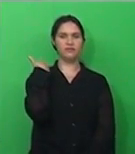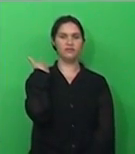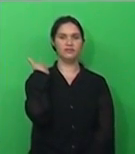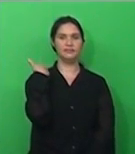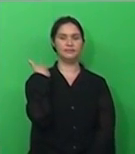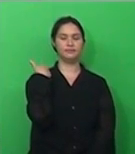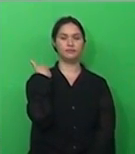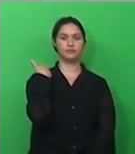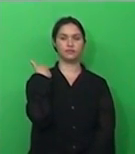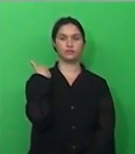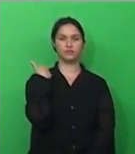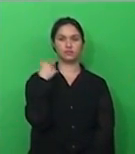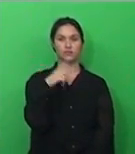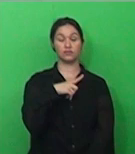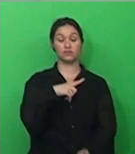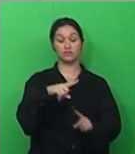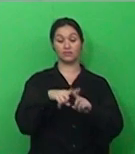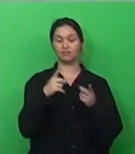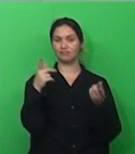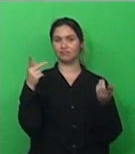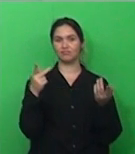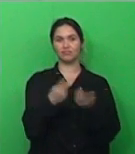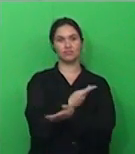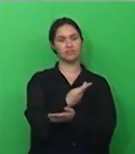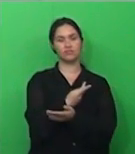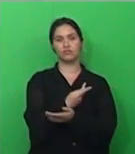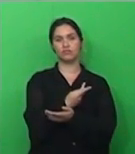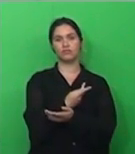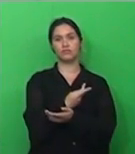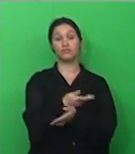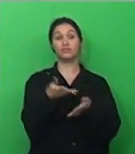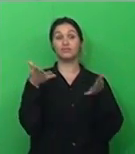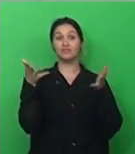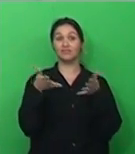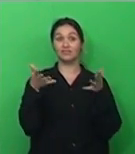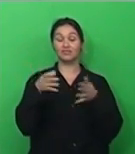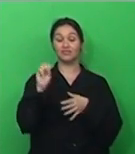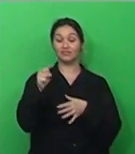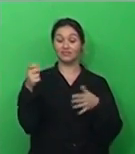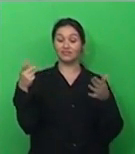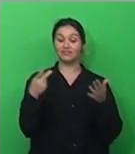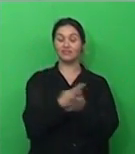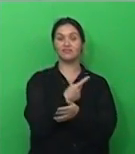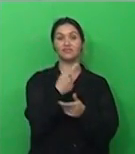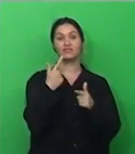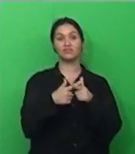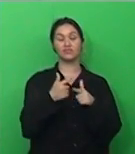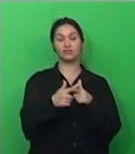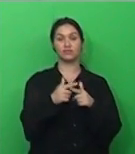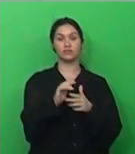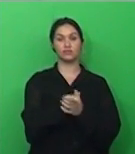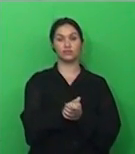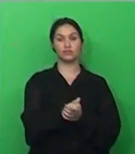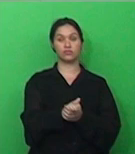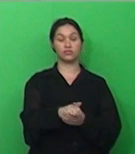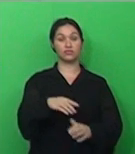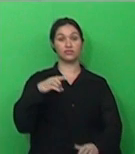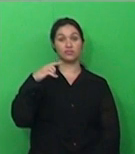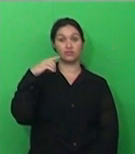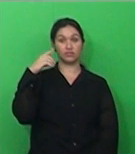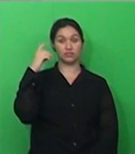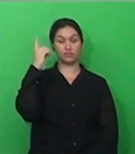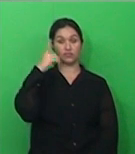aconteceu efetivamente até os últimos dias, né? Onde o deputado, então deputado o Vampiro, Luiz